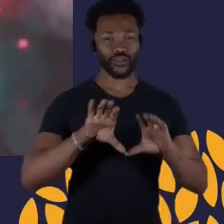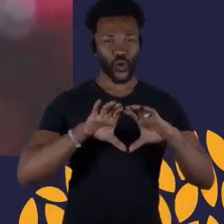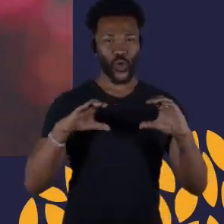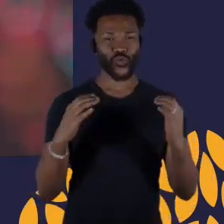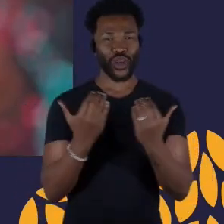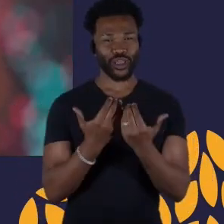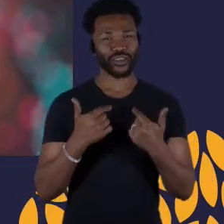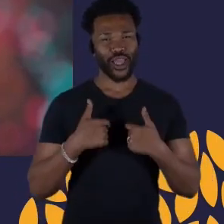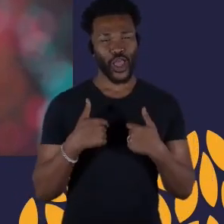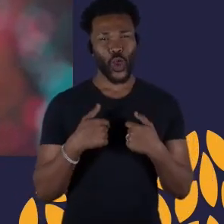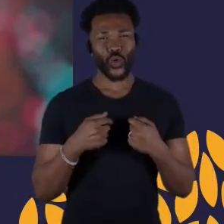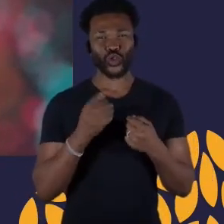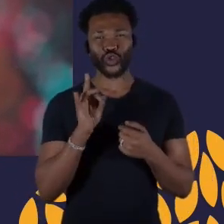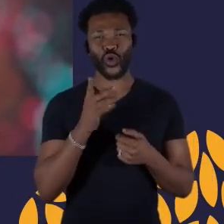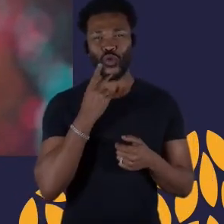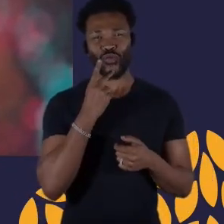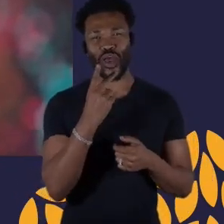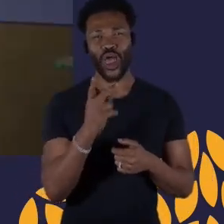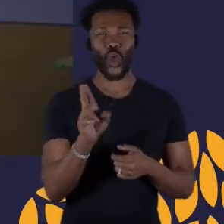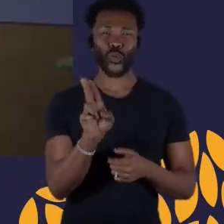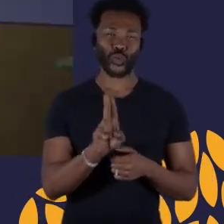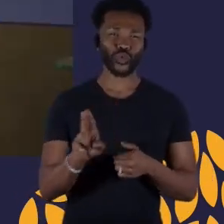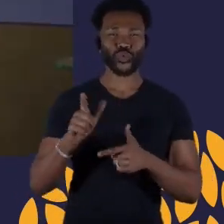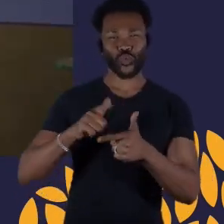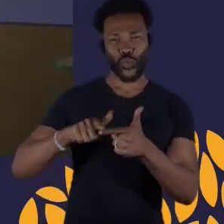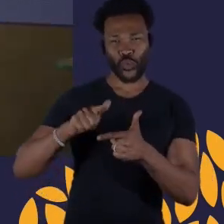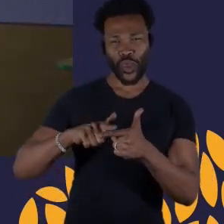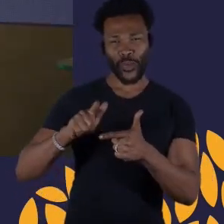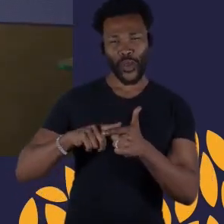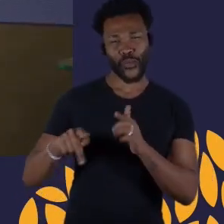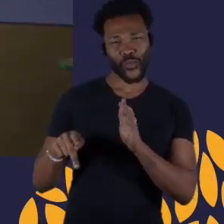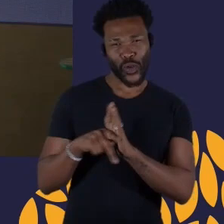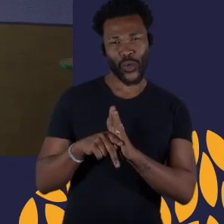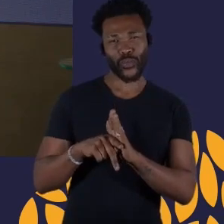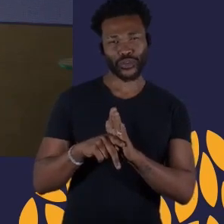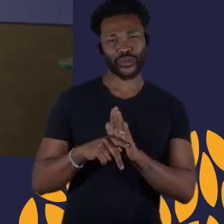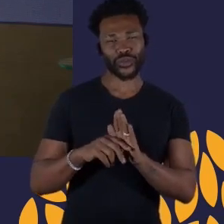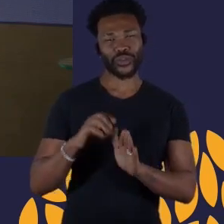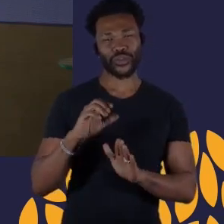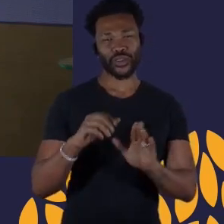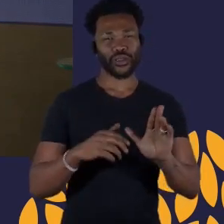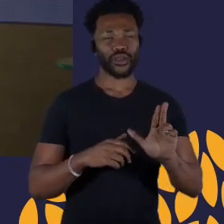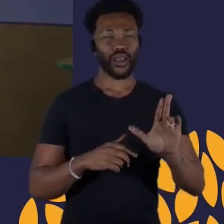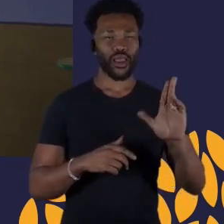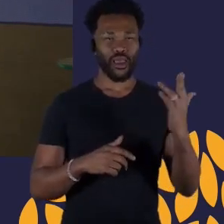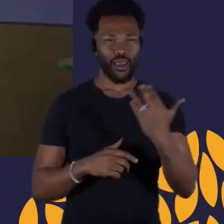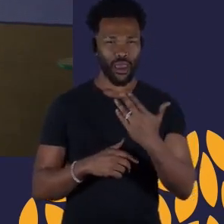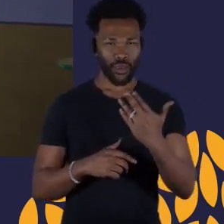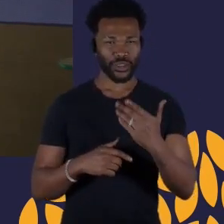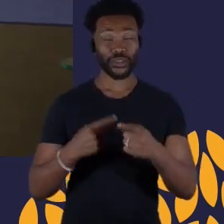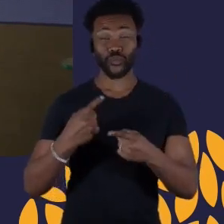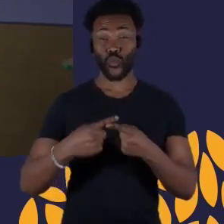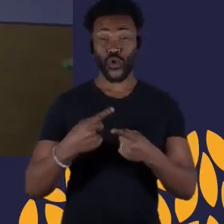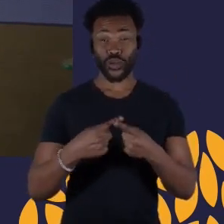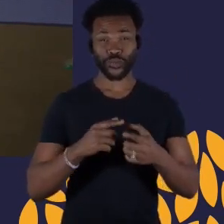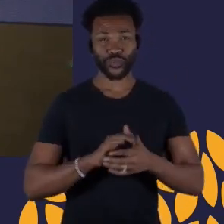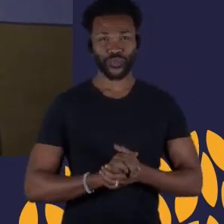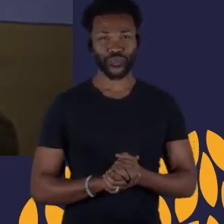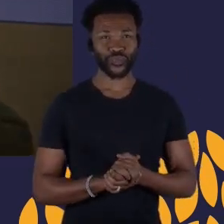conferência eu deveria ter falado do uso problemático do cannabis. Por quê?